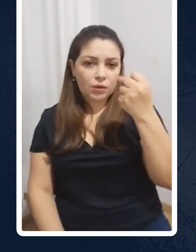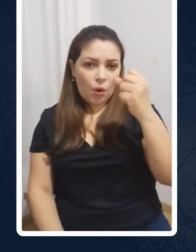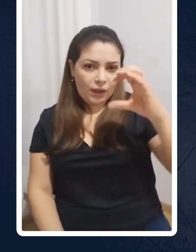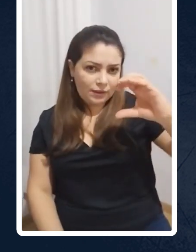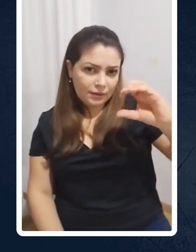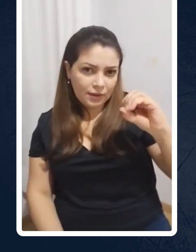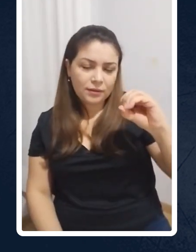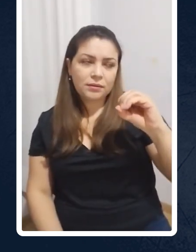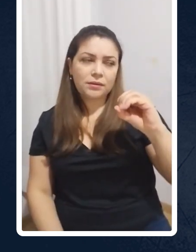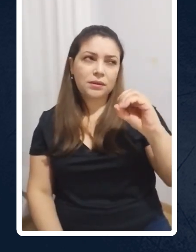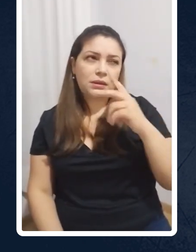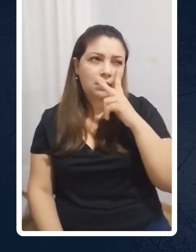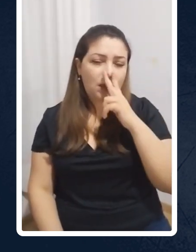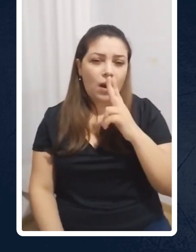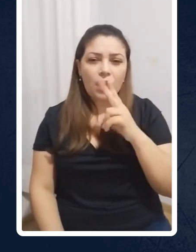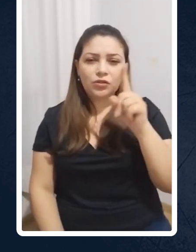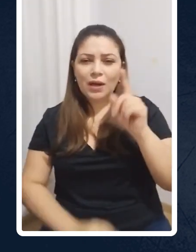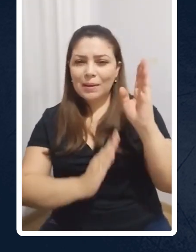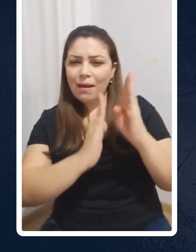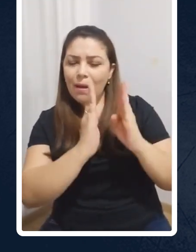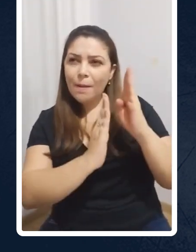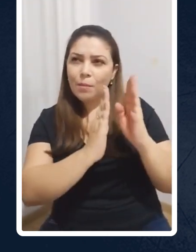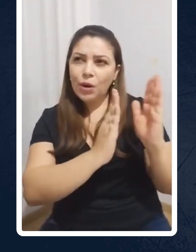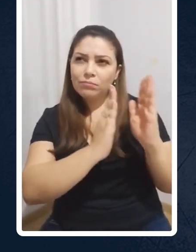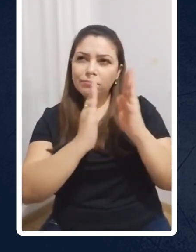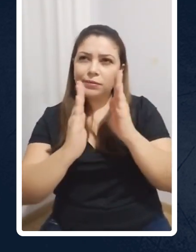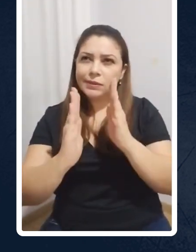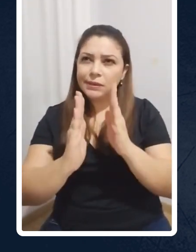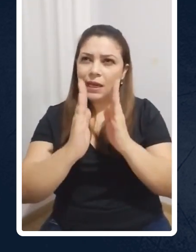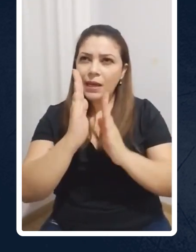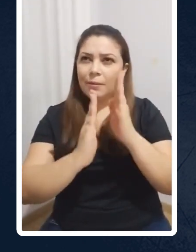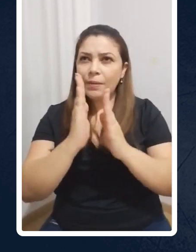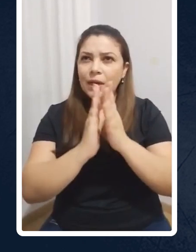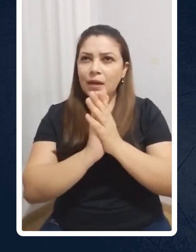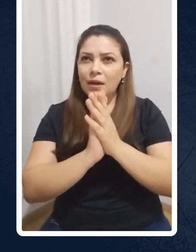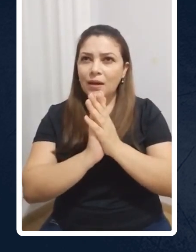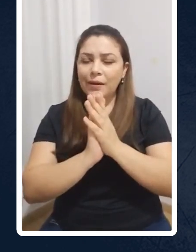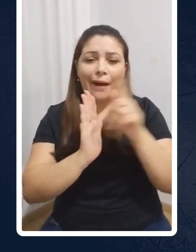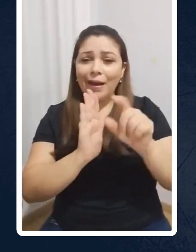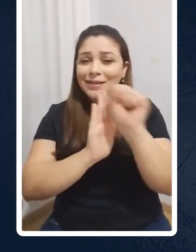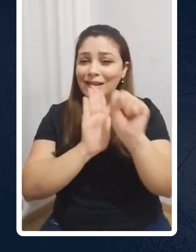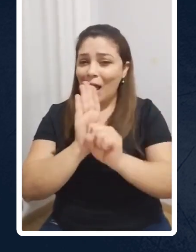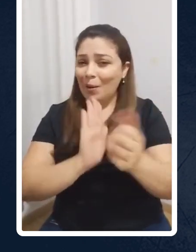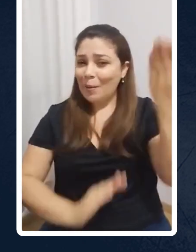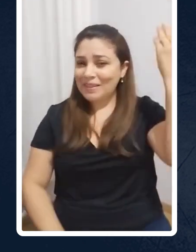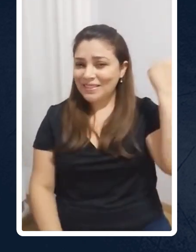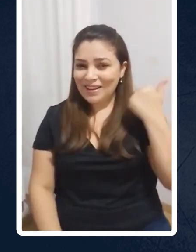Não era bem nessa época, vamos supor 90, por aí. É tudo século passado, né?